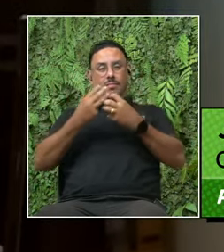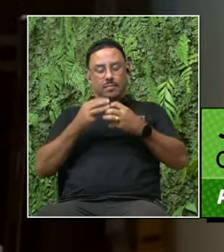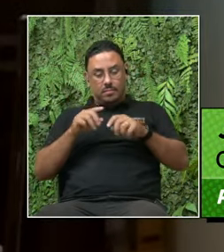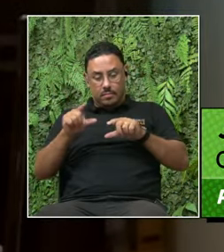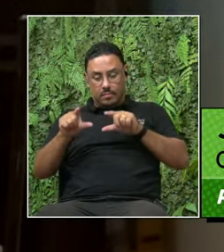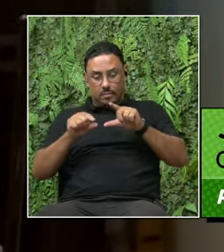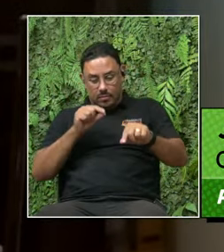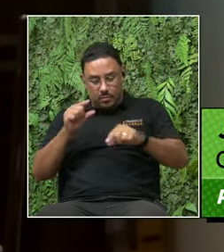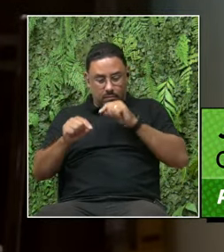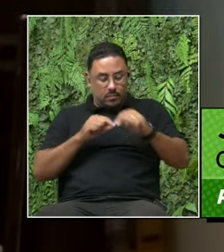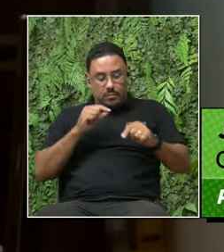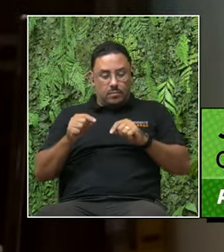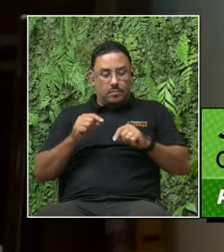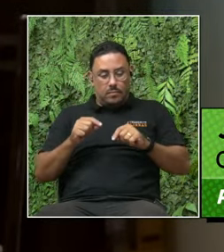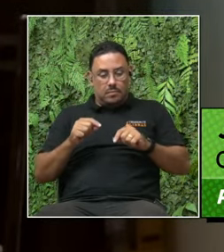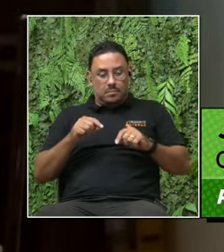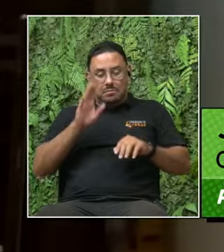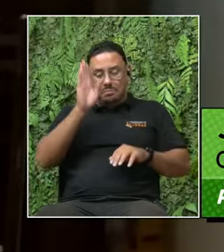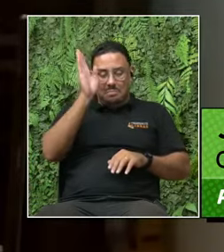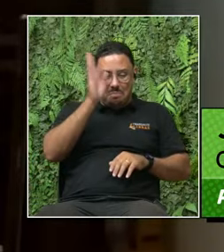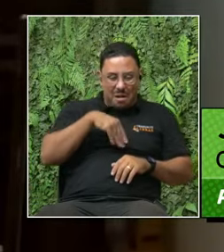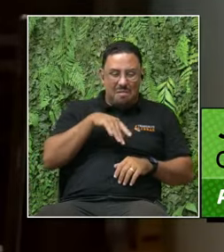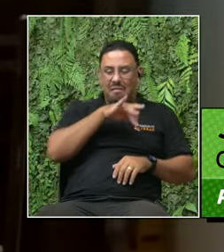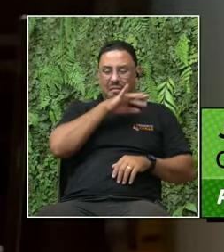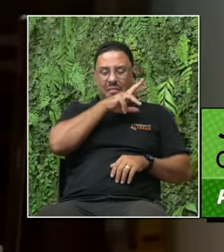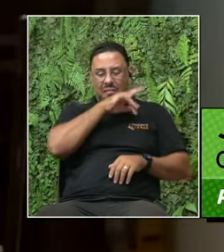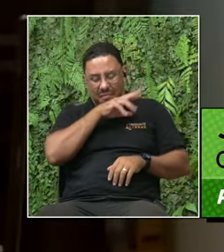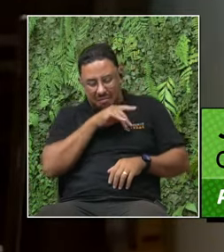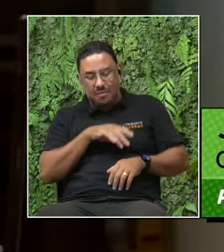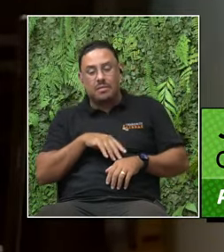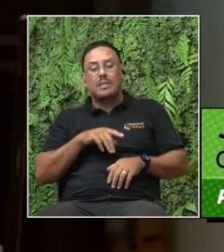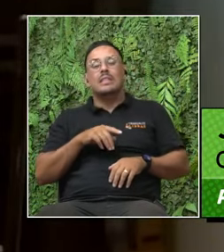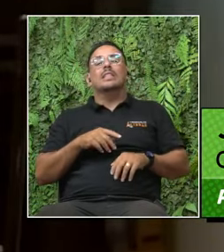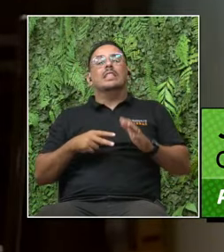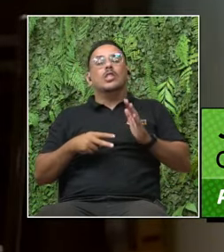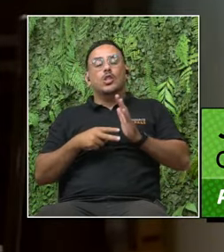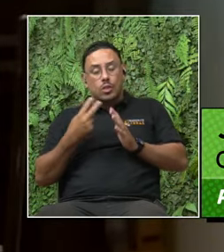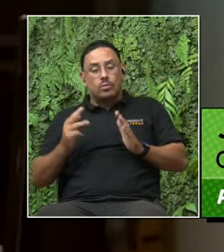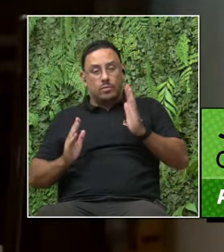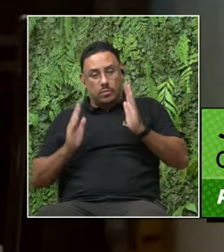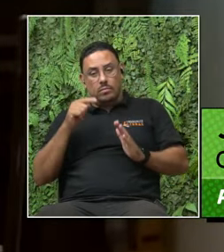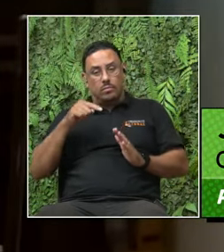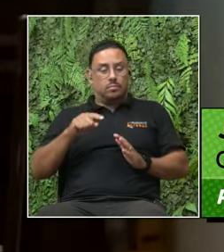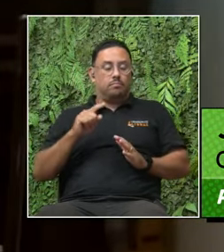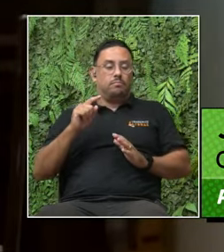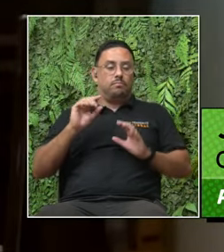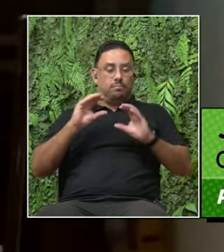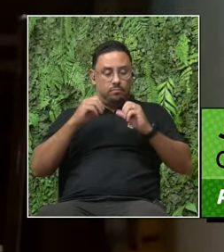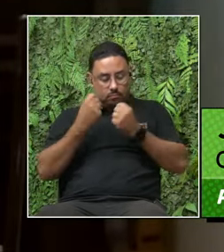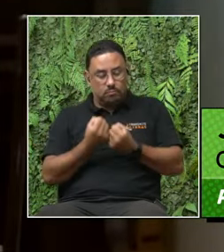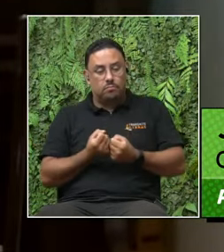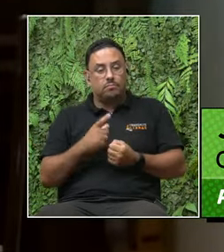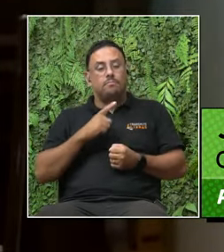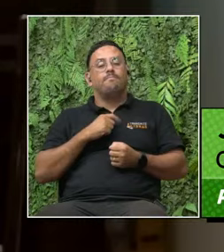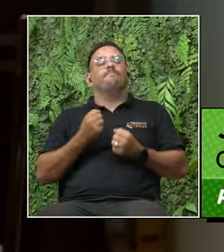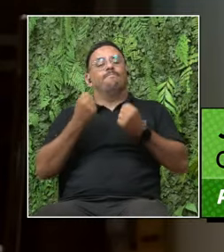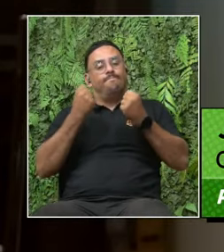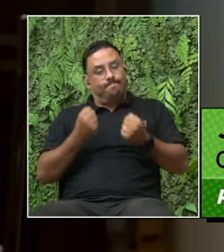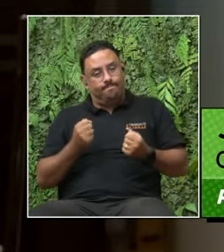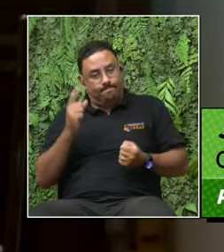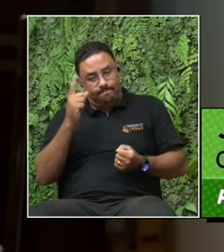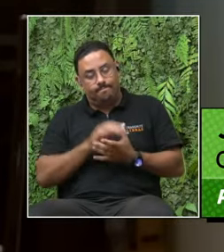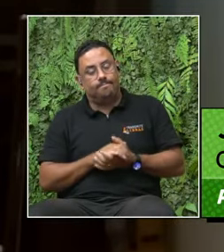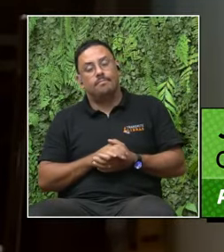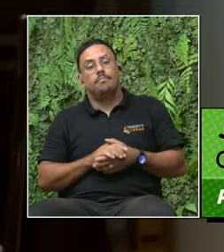escala o time muito mal muito mal e o segundo tempo aqui no Mineirão né E isso tem peso né